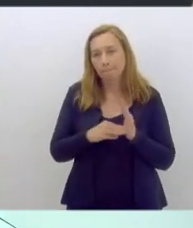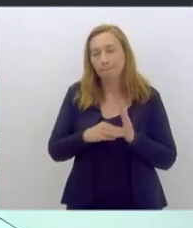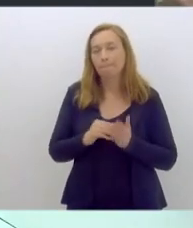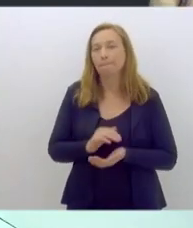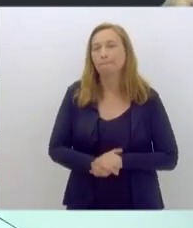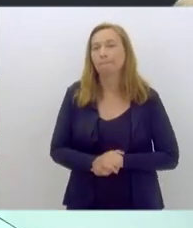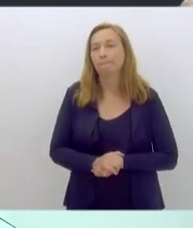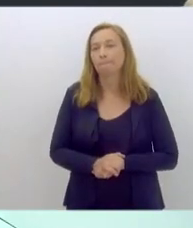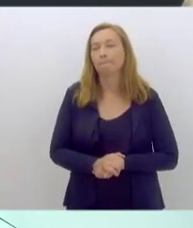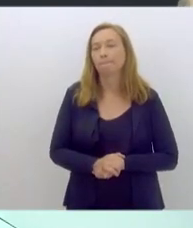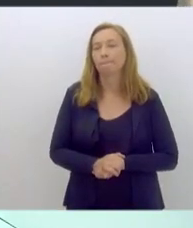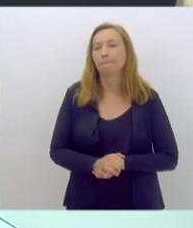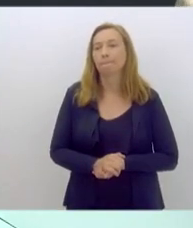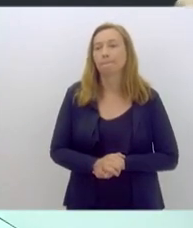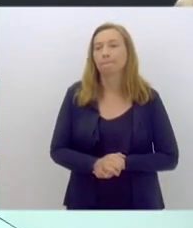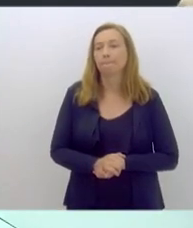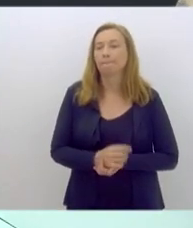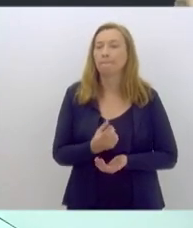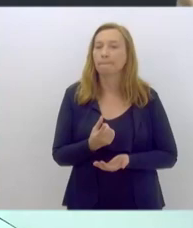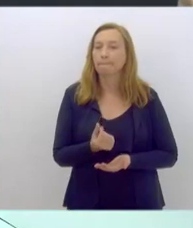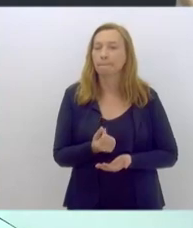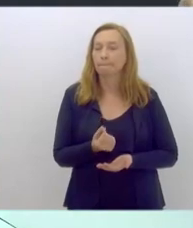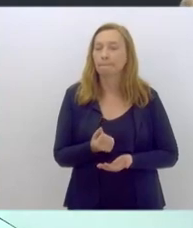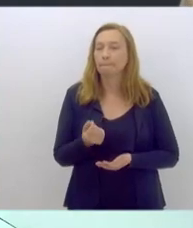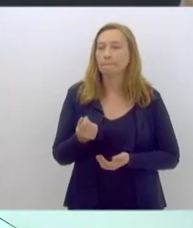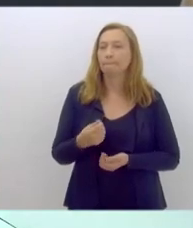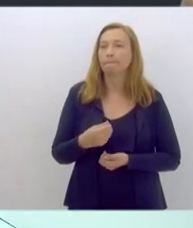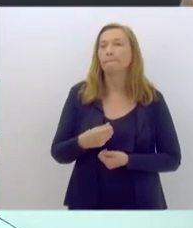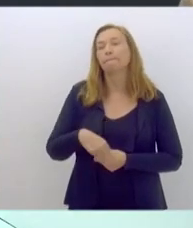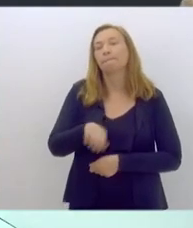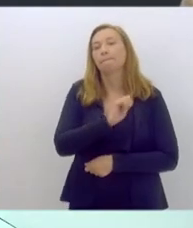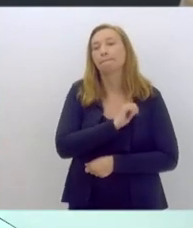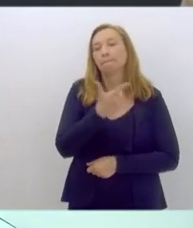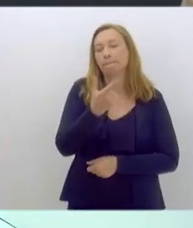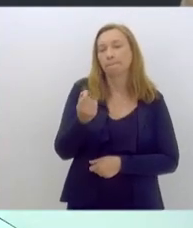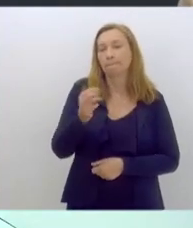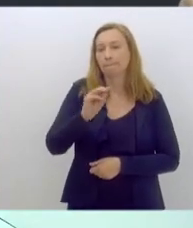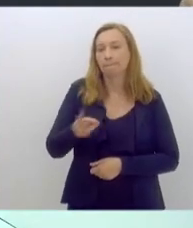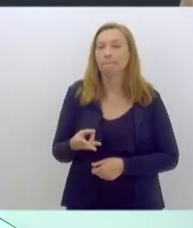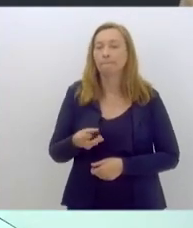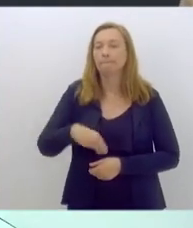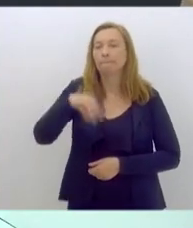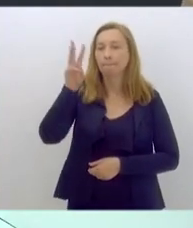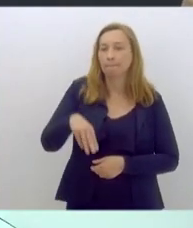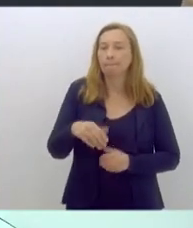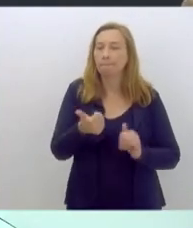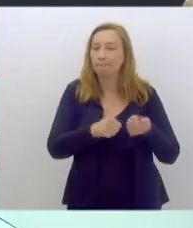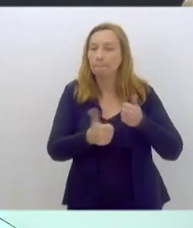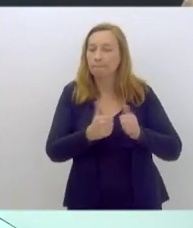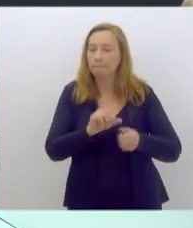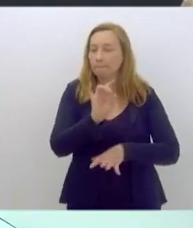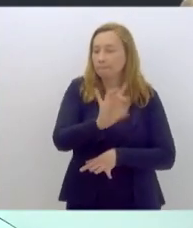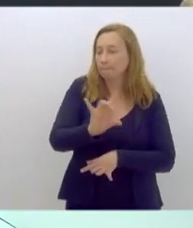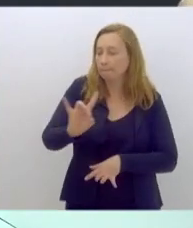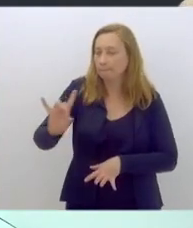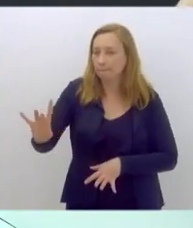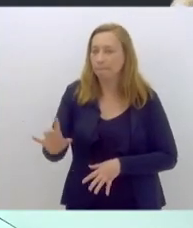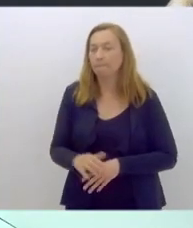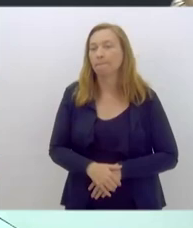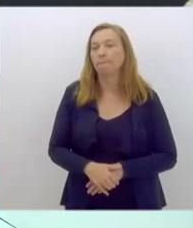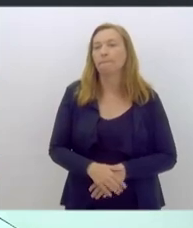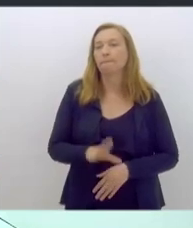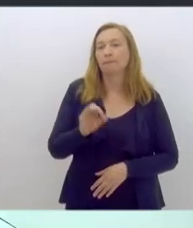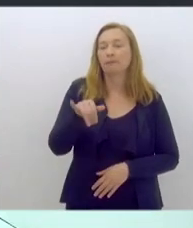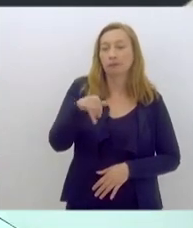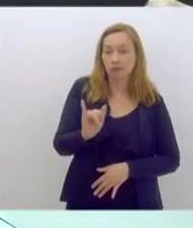dos benefícios fiscais de 20 bilhões e quem teria que tá valendo cada benefício desse seria lá